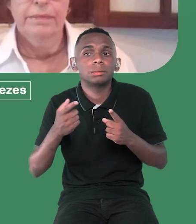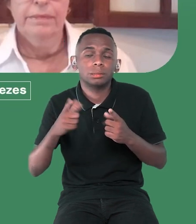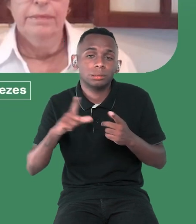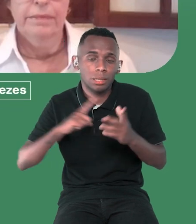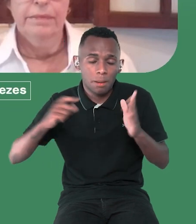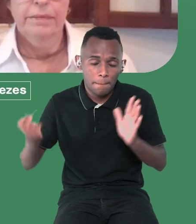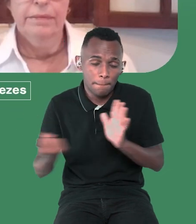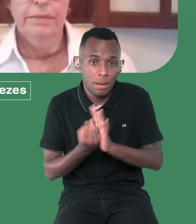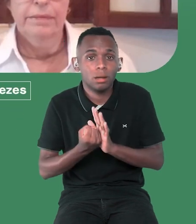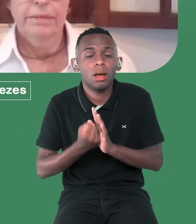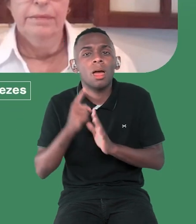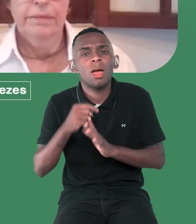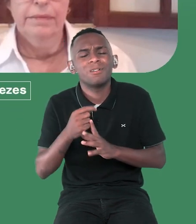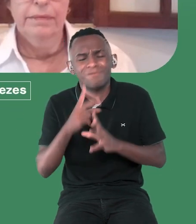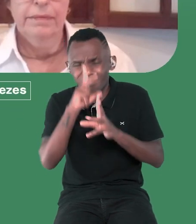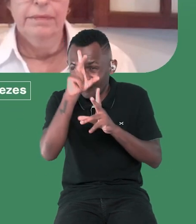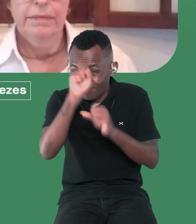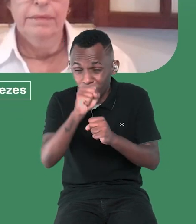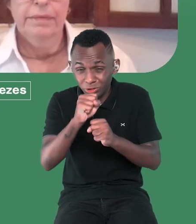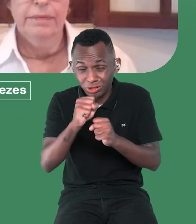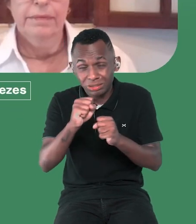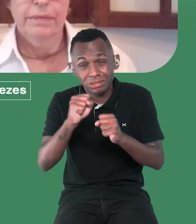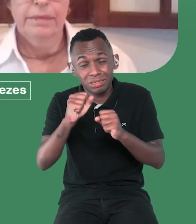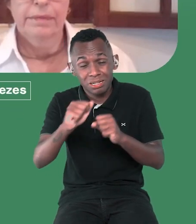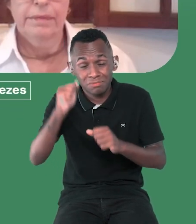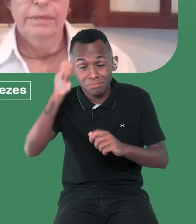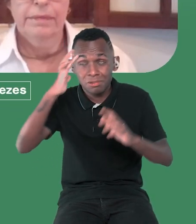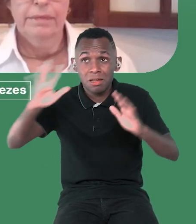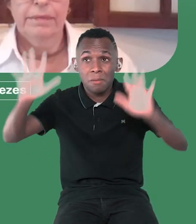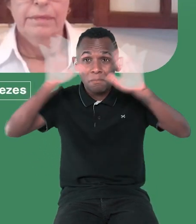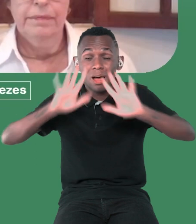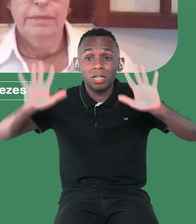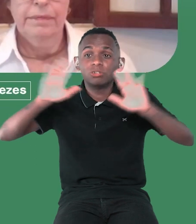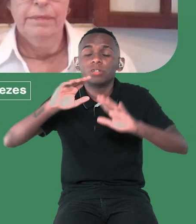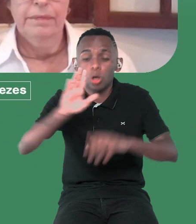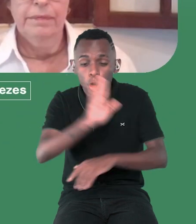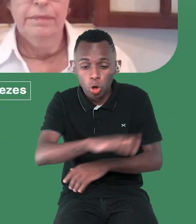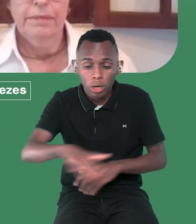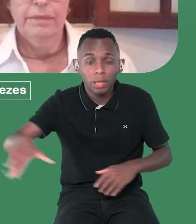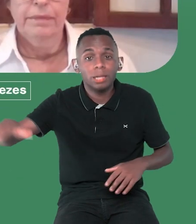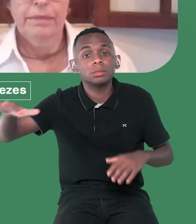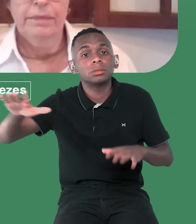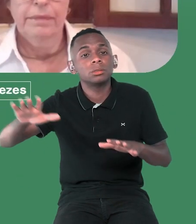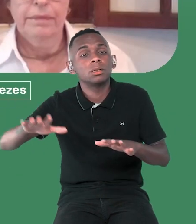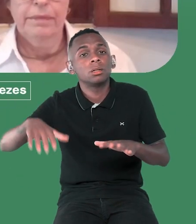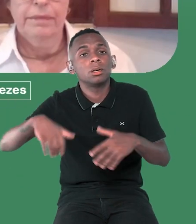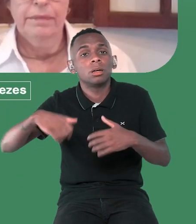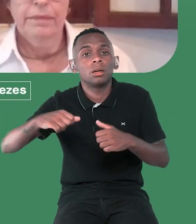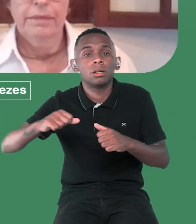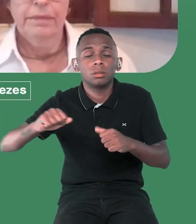Eu tenho um prazer em ilustrar, embora tenha te falado que é um sofrimento muito grande para mim.